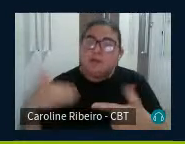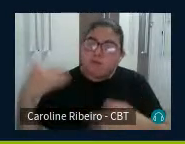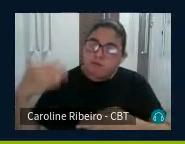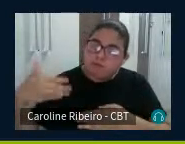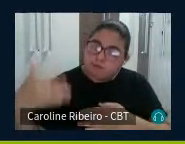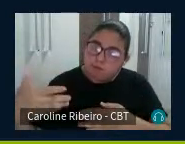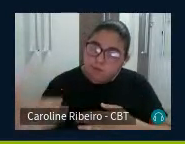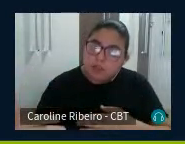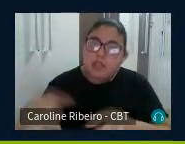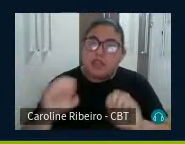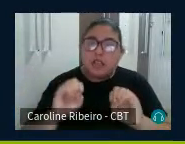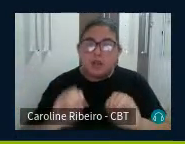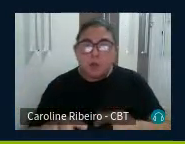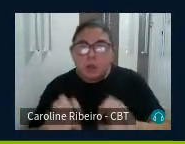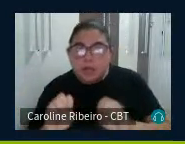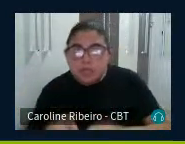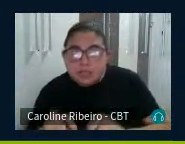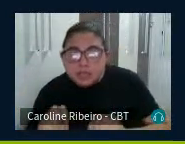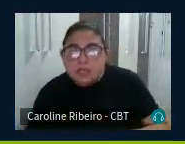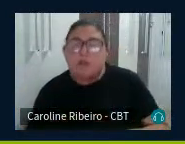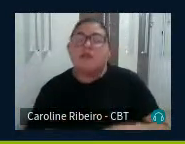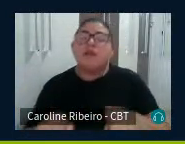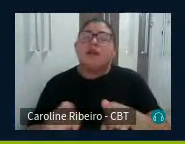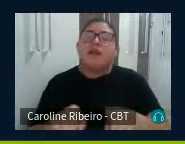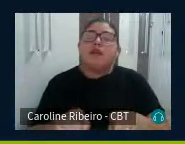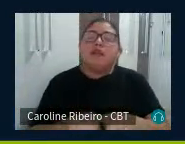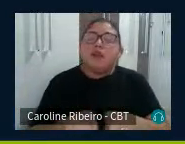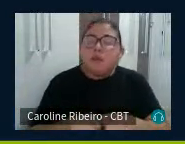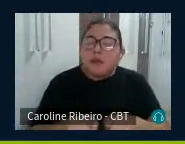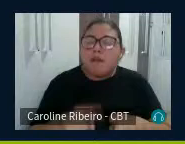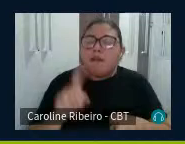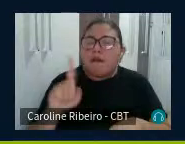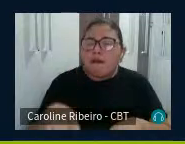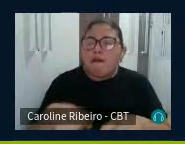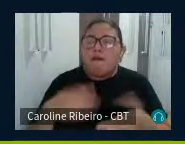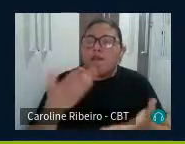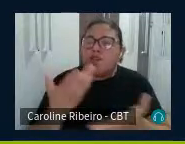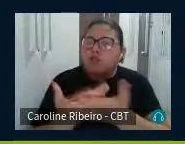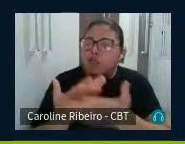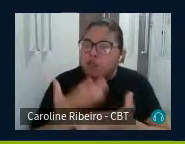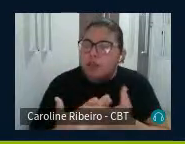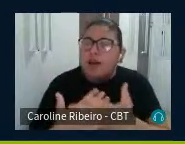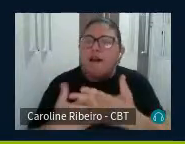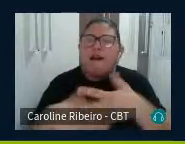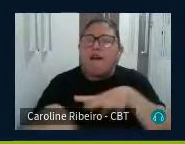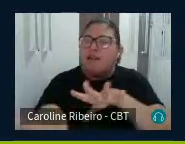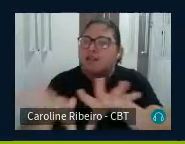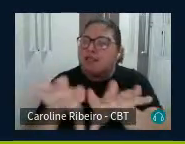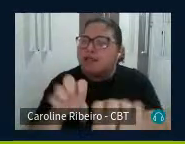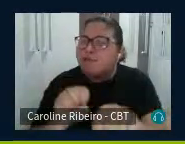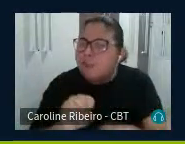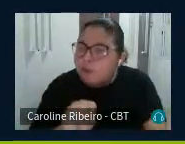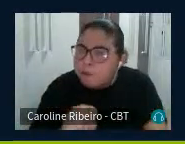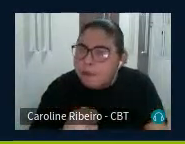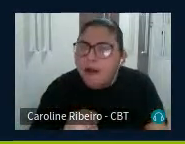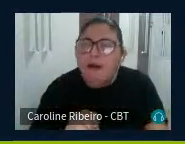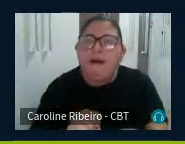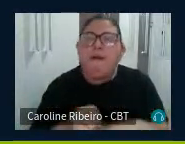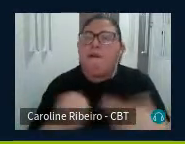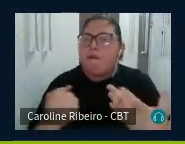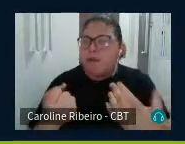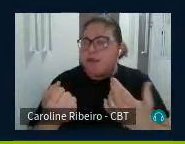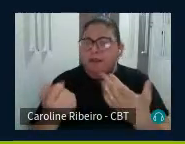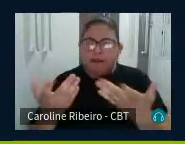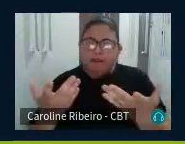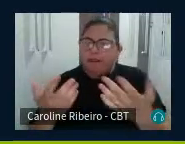da educação, começaram a estudar, a se formar, a concluir